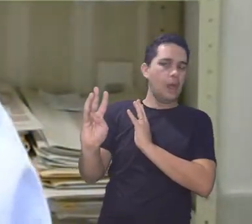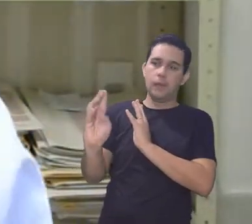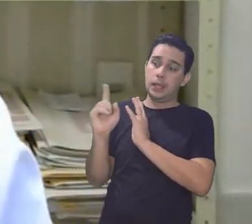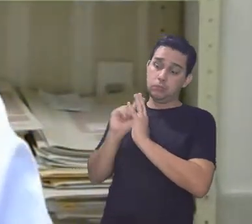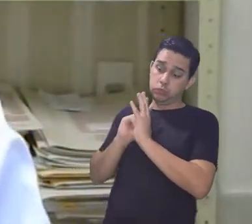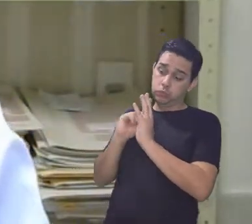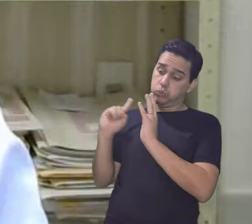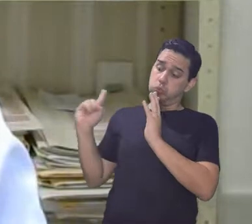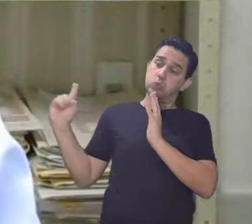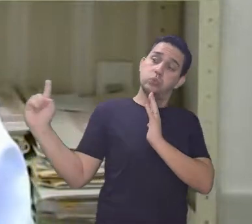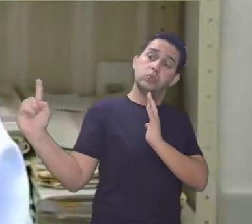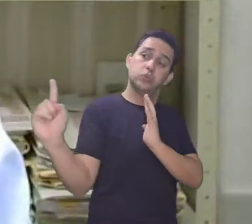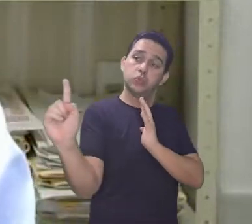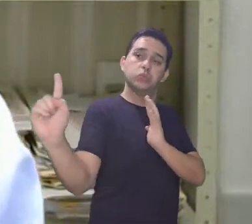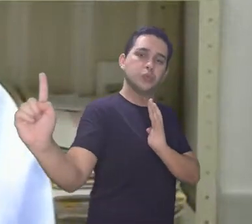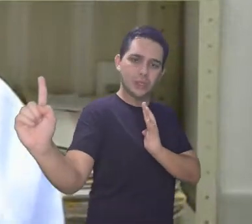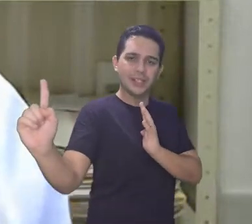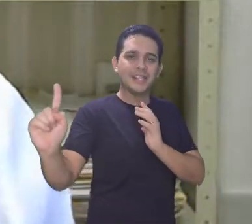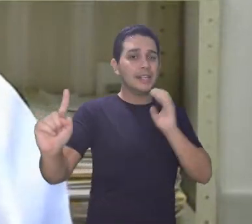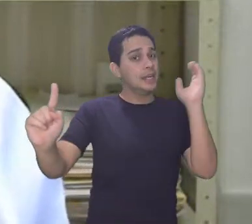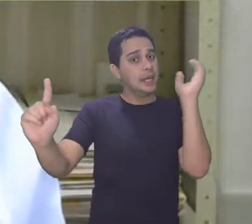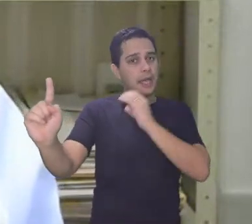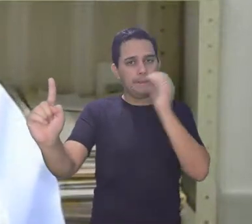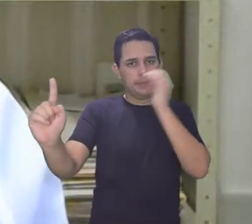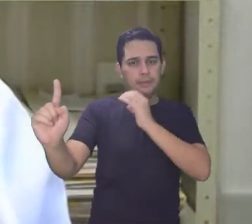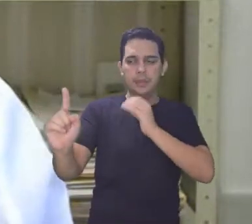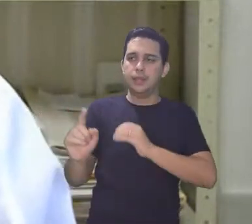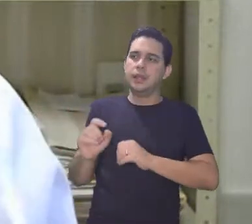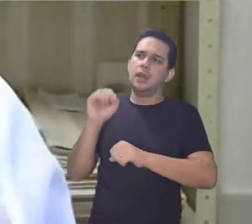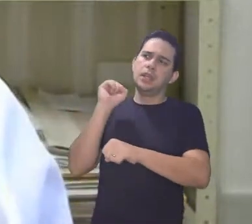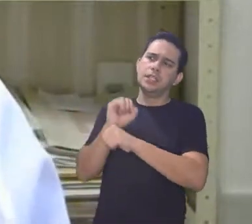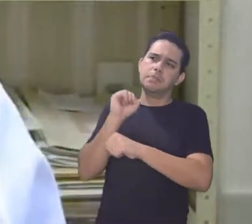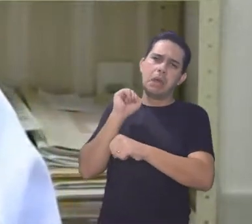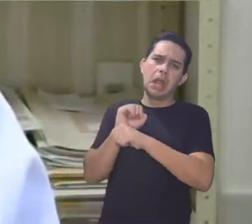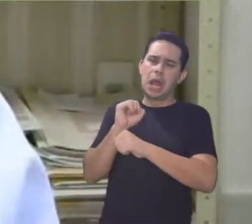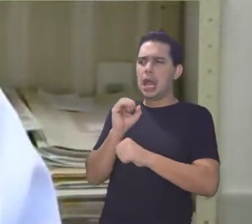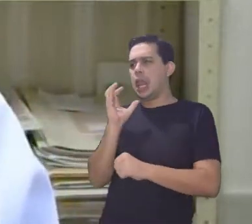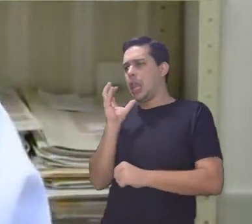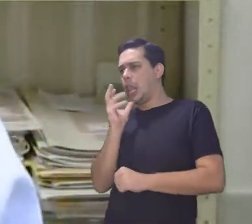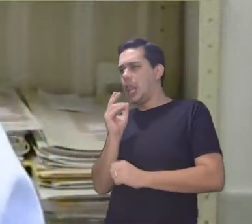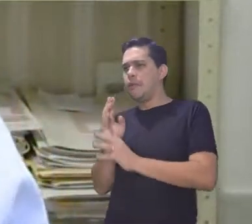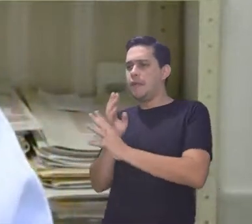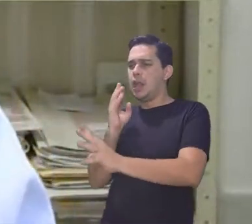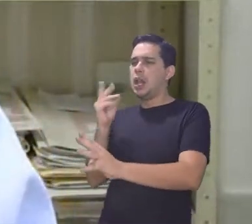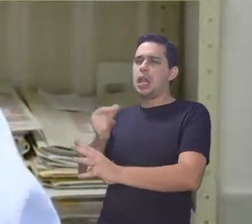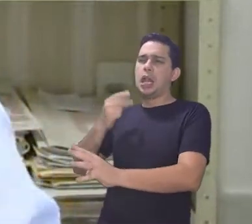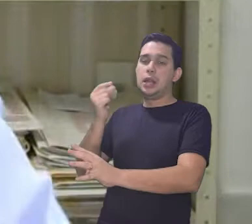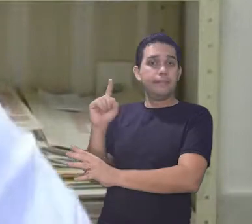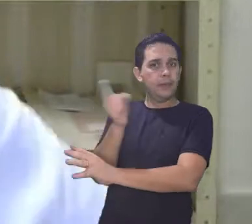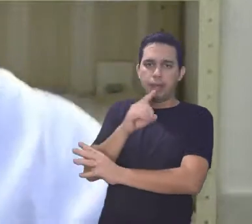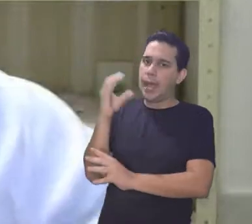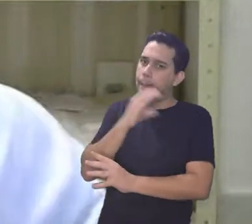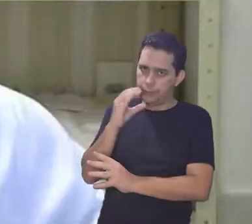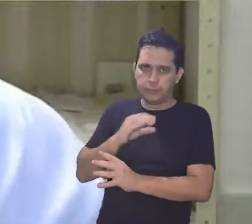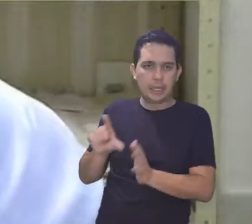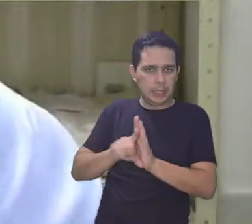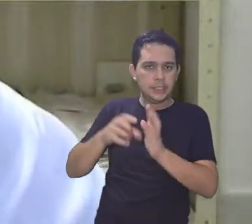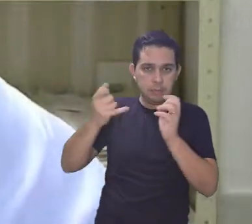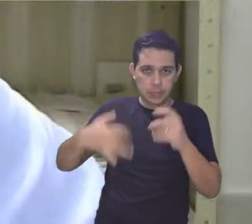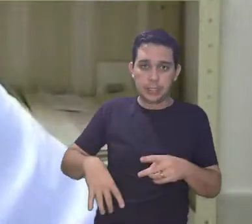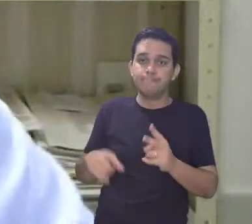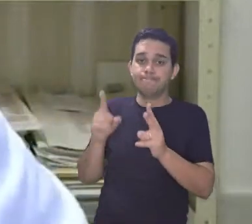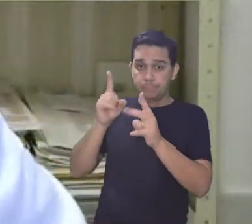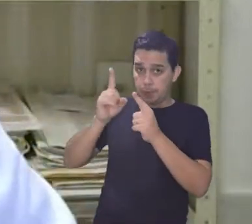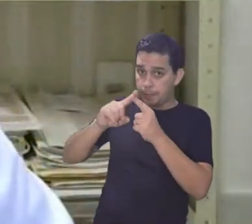aquele atendimento que é feito de modo que essa pessoa possa esperar menos na fila. Mas o atendimento